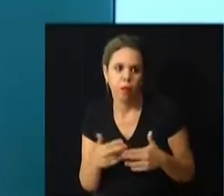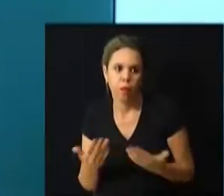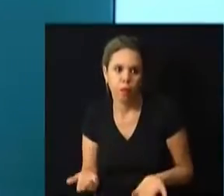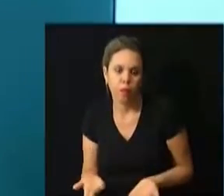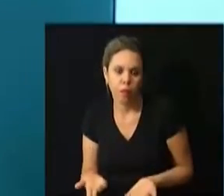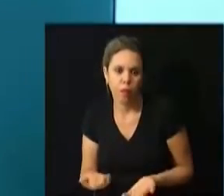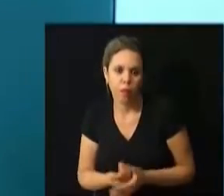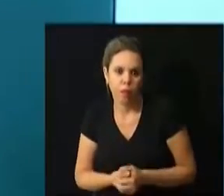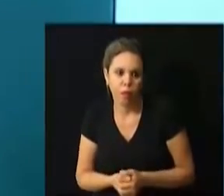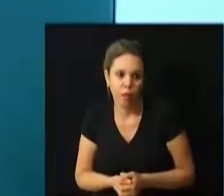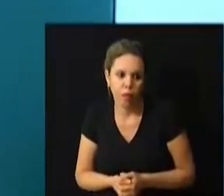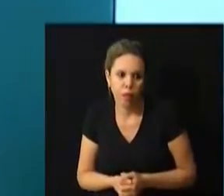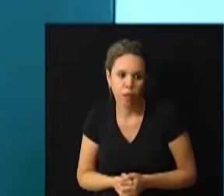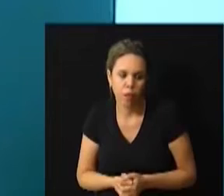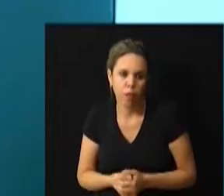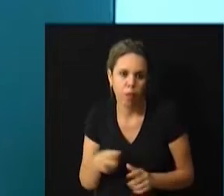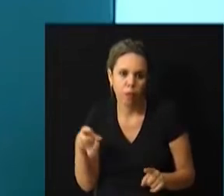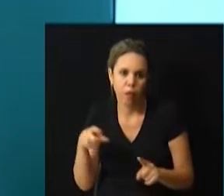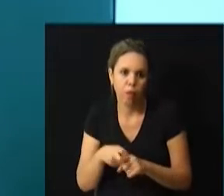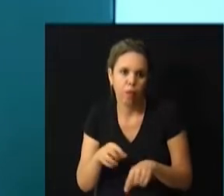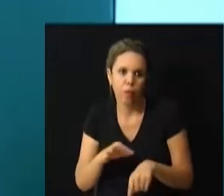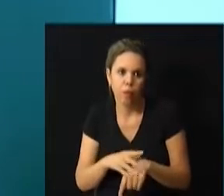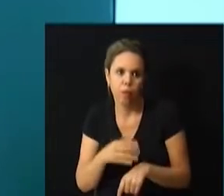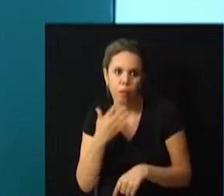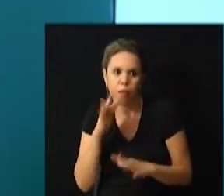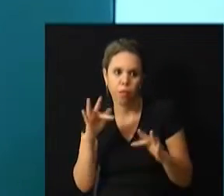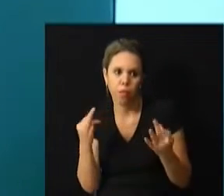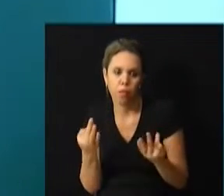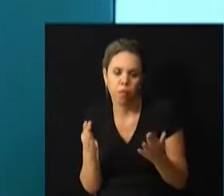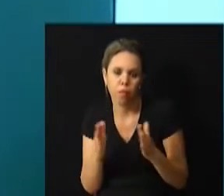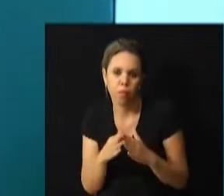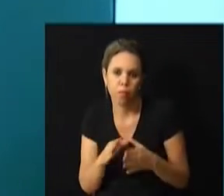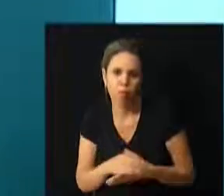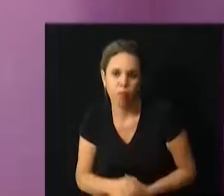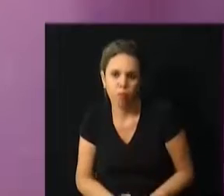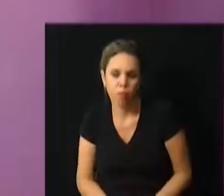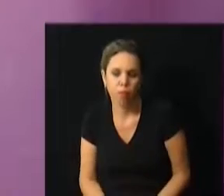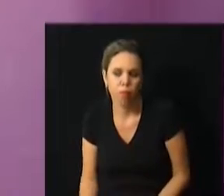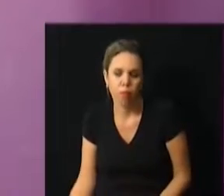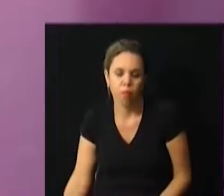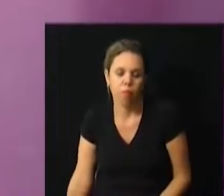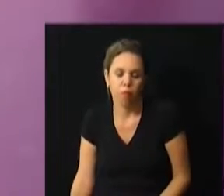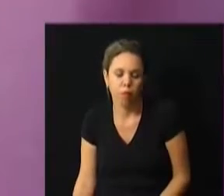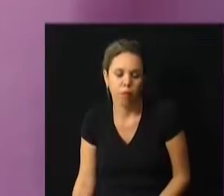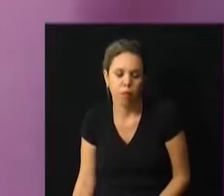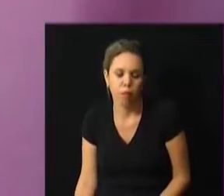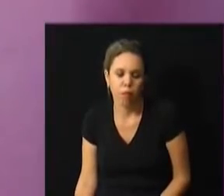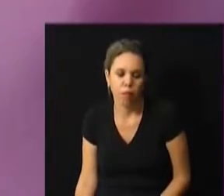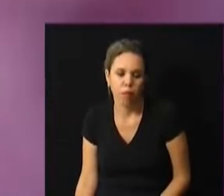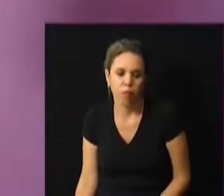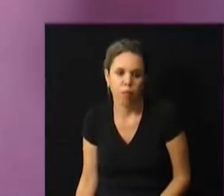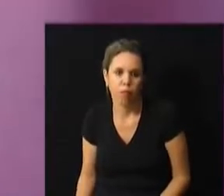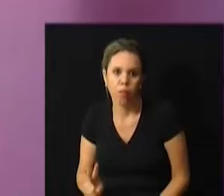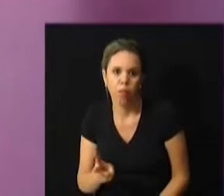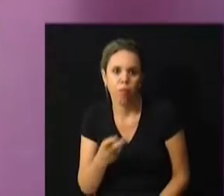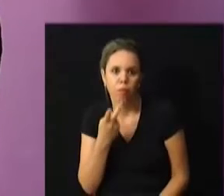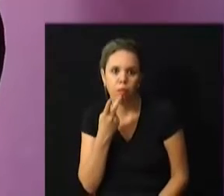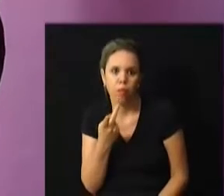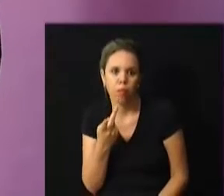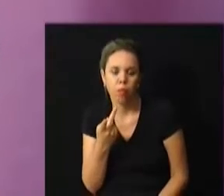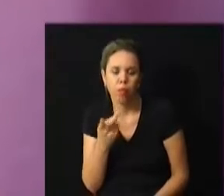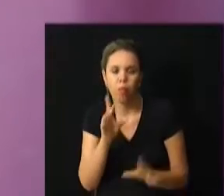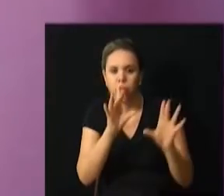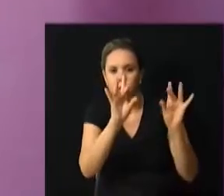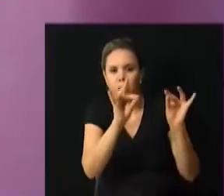devido a esses acidentes domésticos, né? Doutor, então já pegando